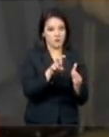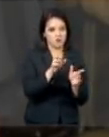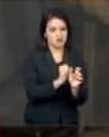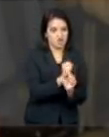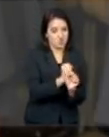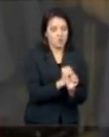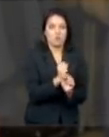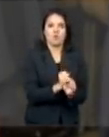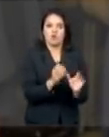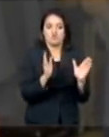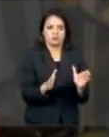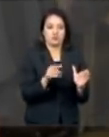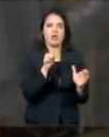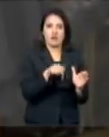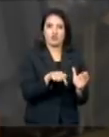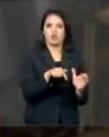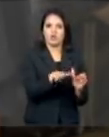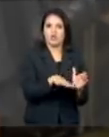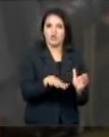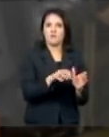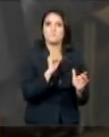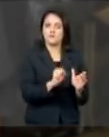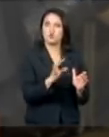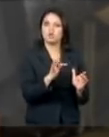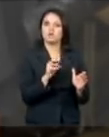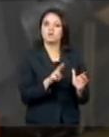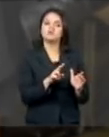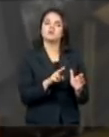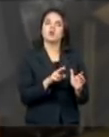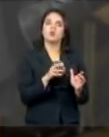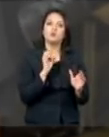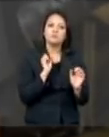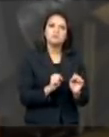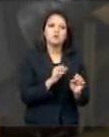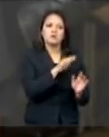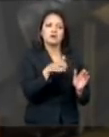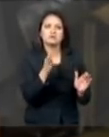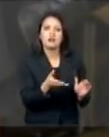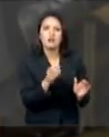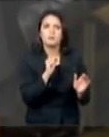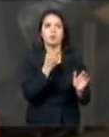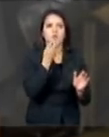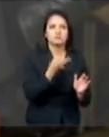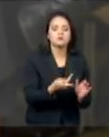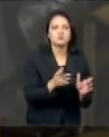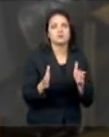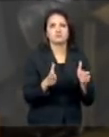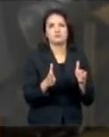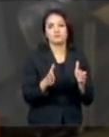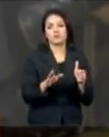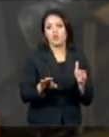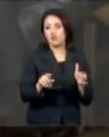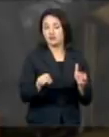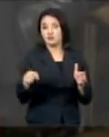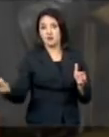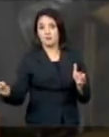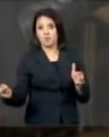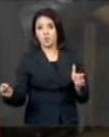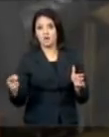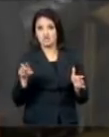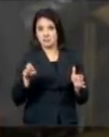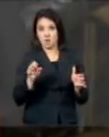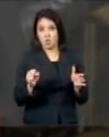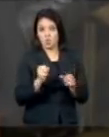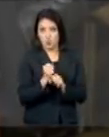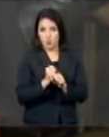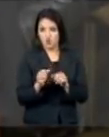para que esses aposentados têm finalmente a paz nas suas aposentadorias e